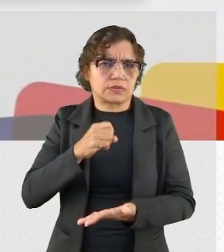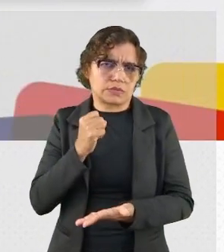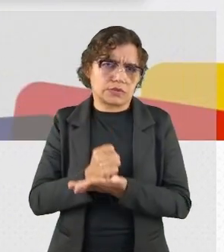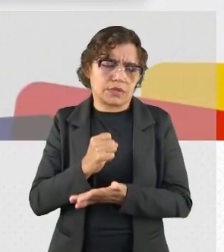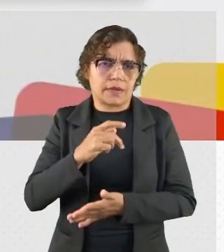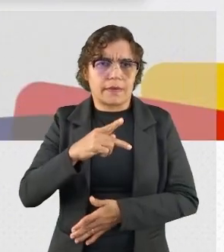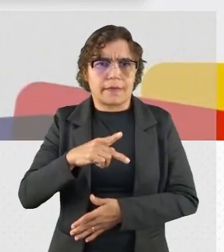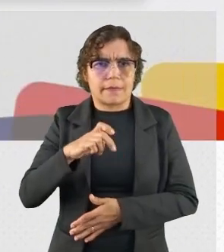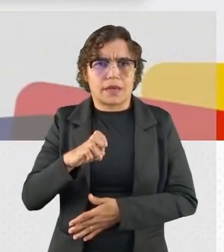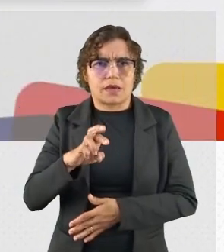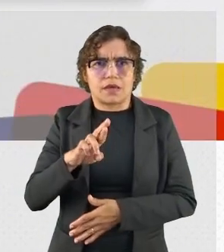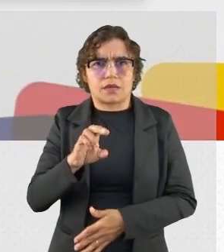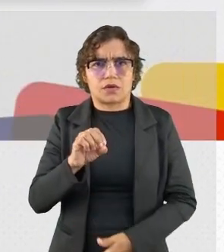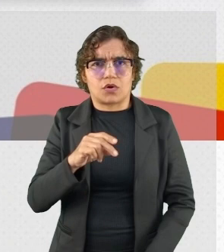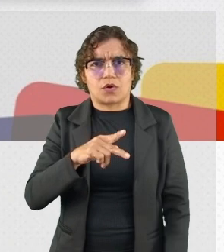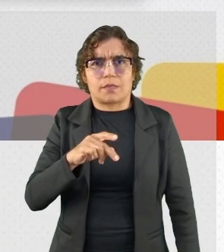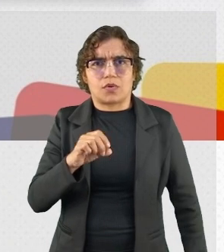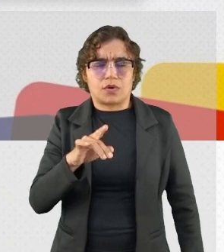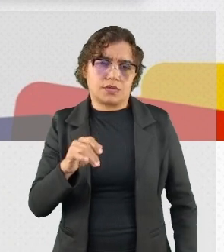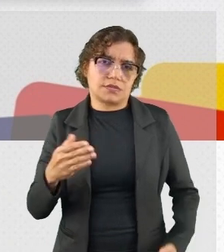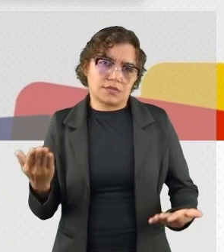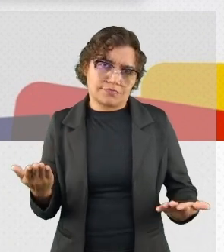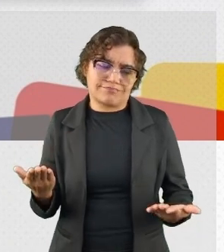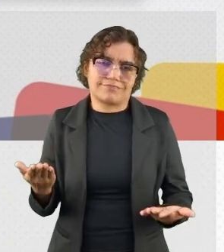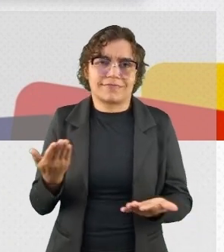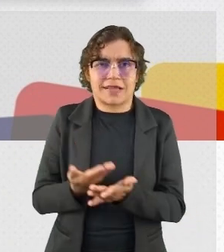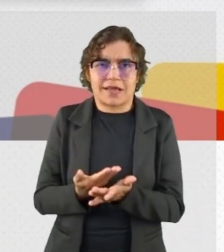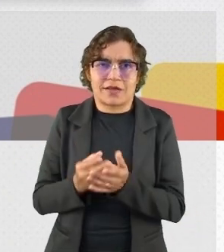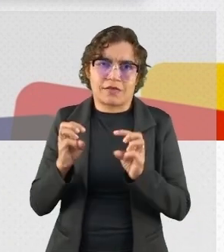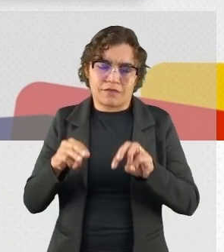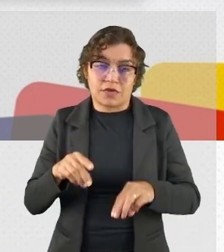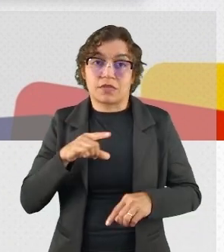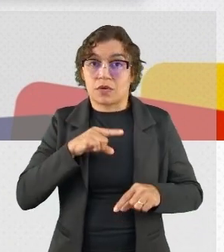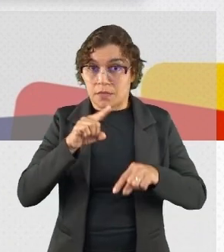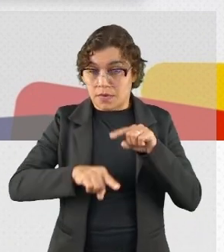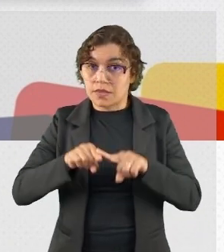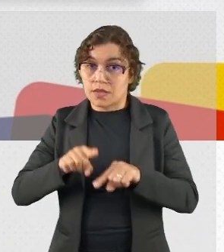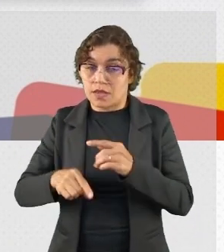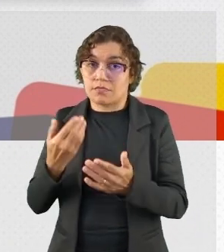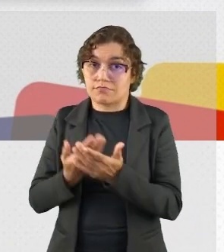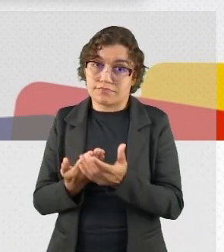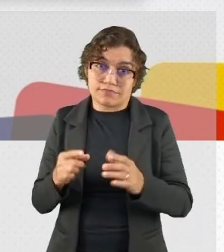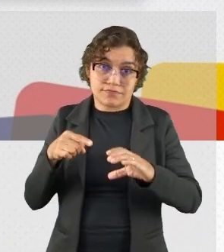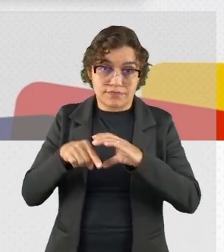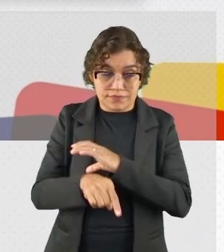nós chegamos mais ao final desta aula. Você tem os materiais para aprofundamento